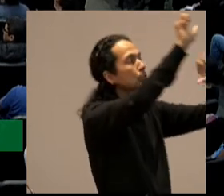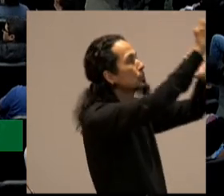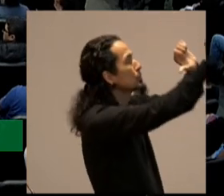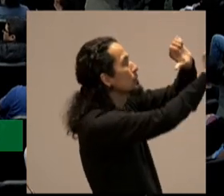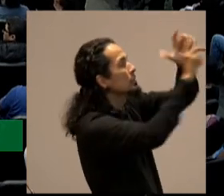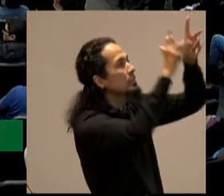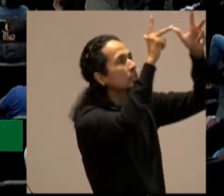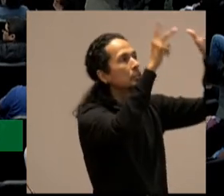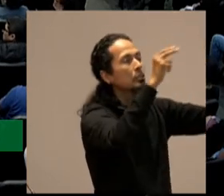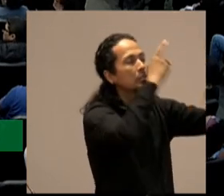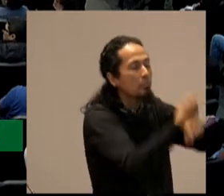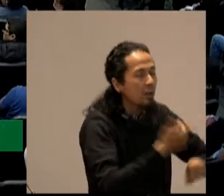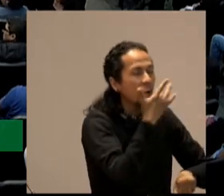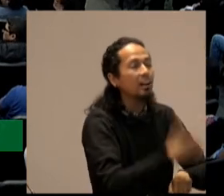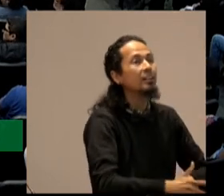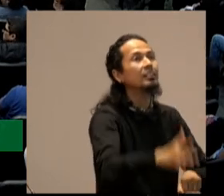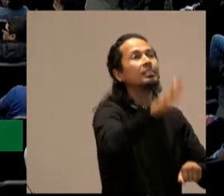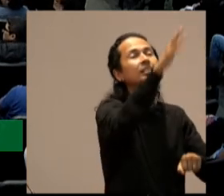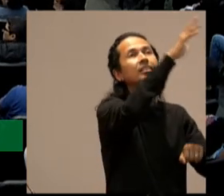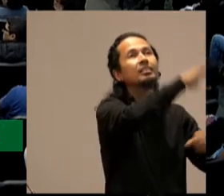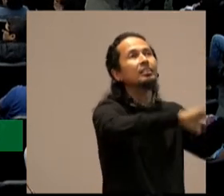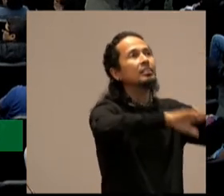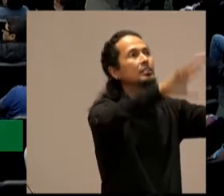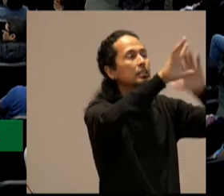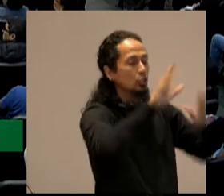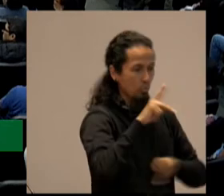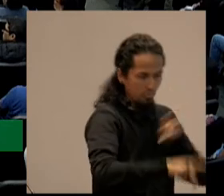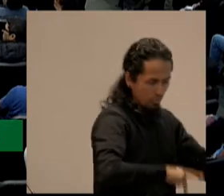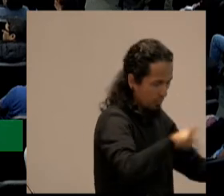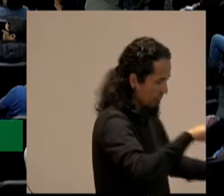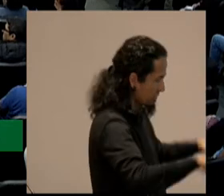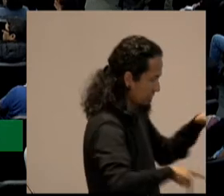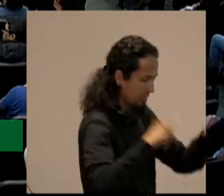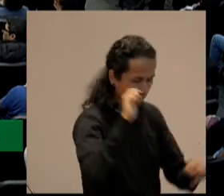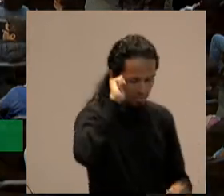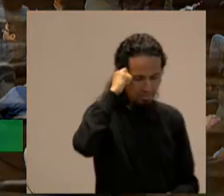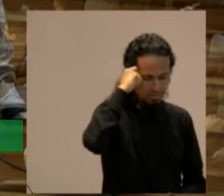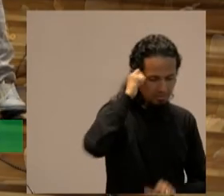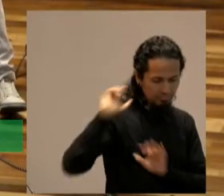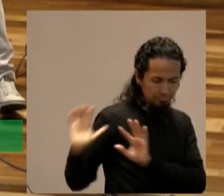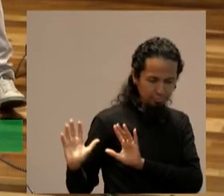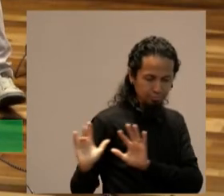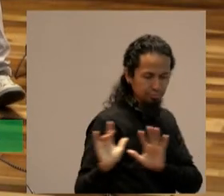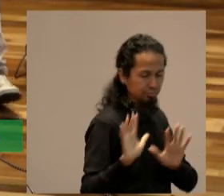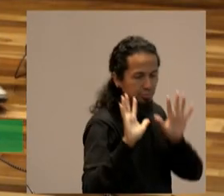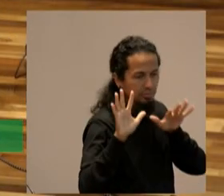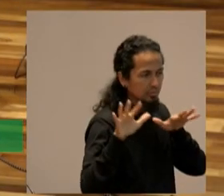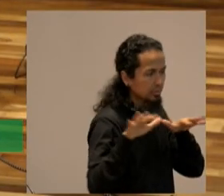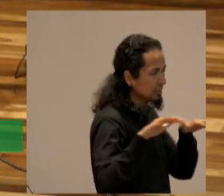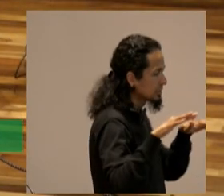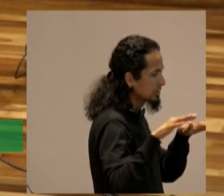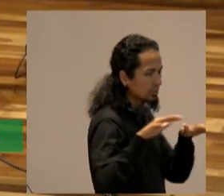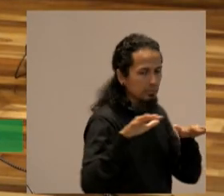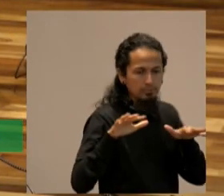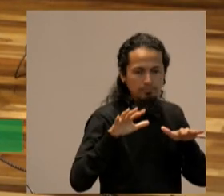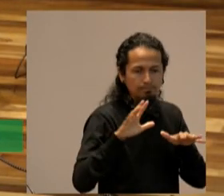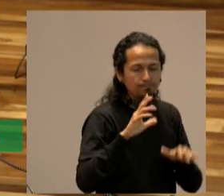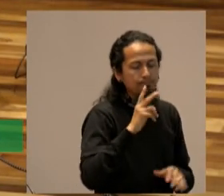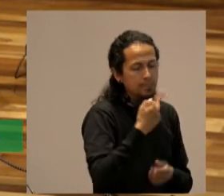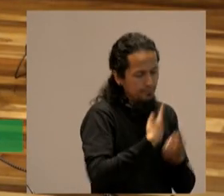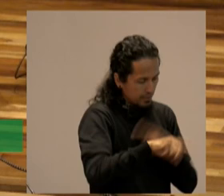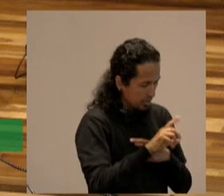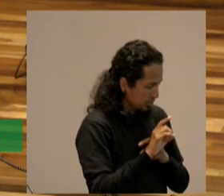negro entendeu que o grande vencedor se ergue além da dor.